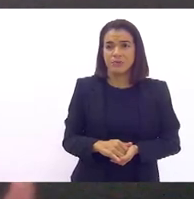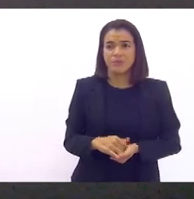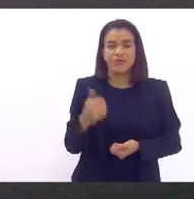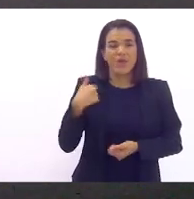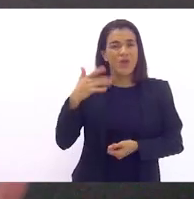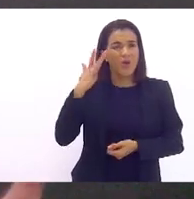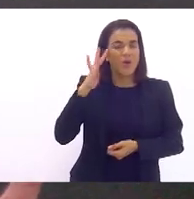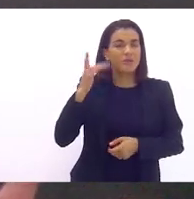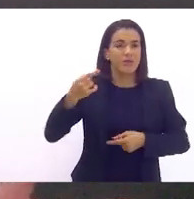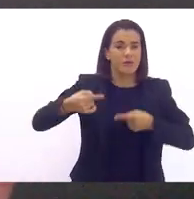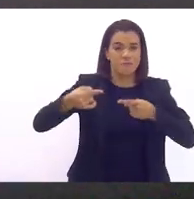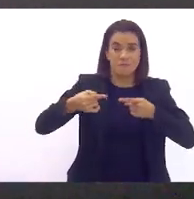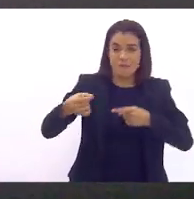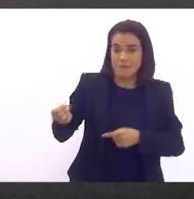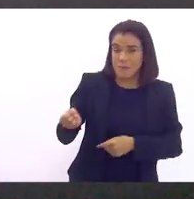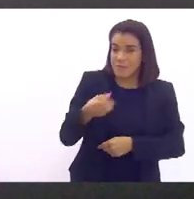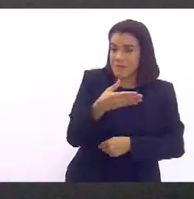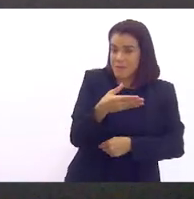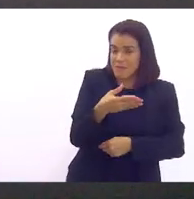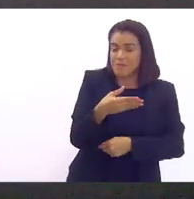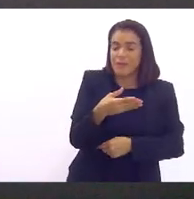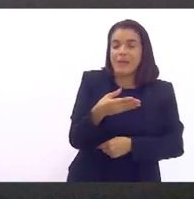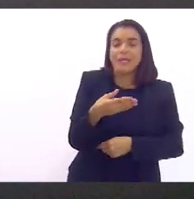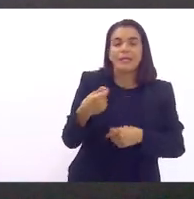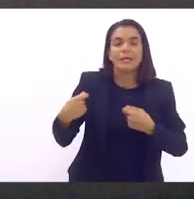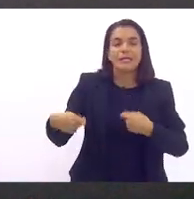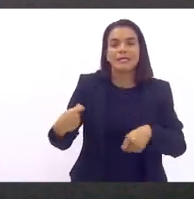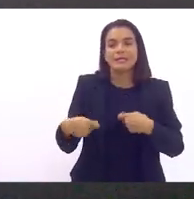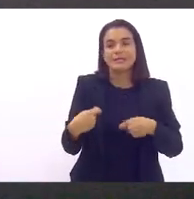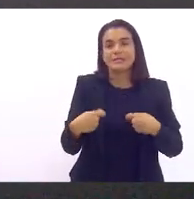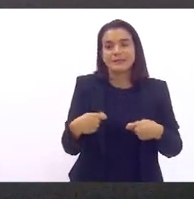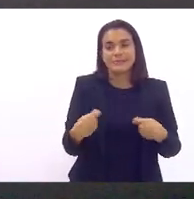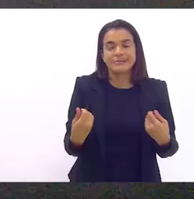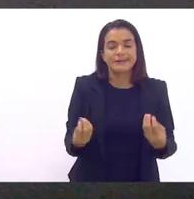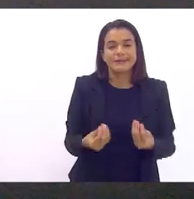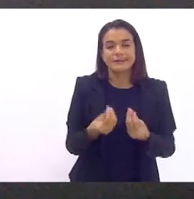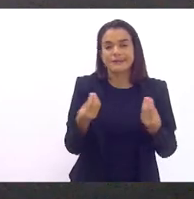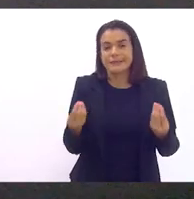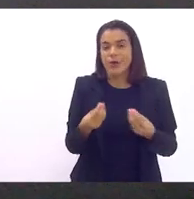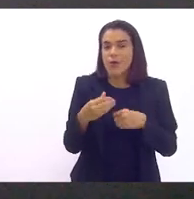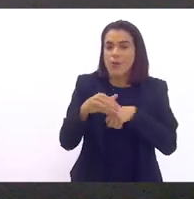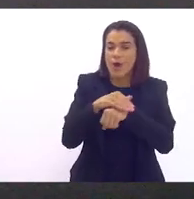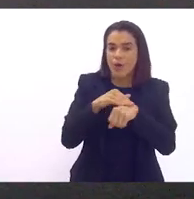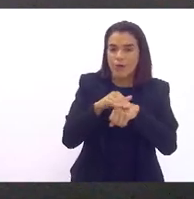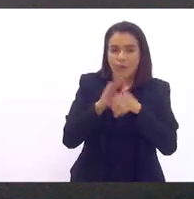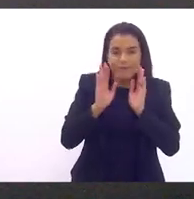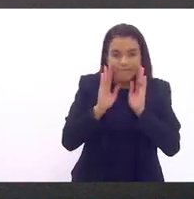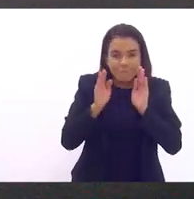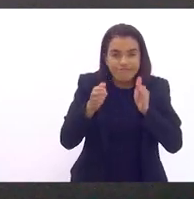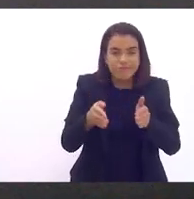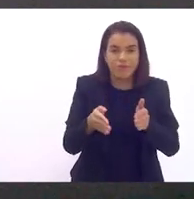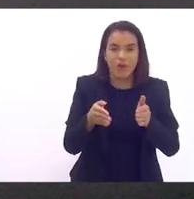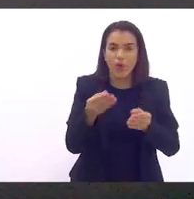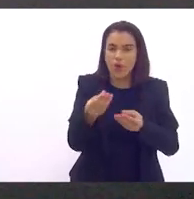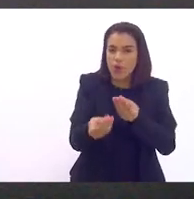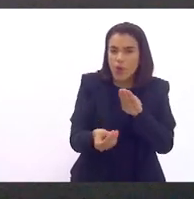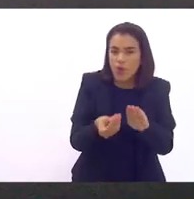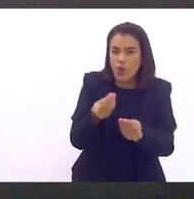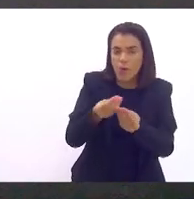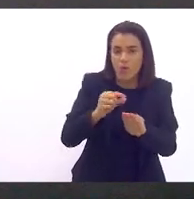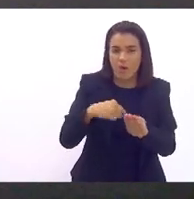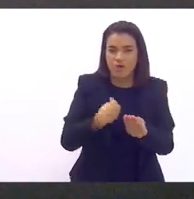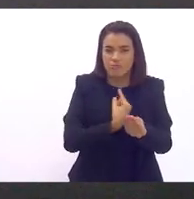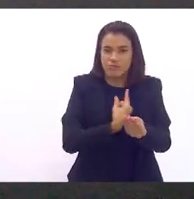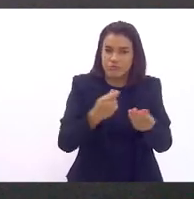que isso é um debate novo Eh que demanda deputada uma conversa específica sobre como a gente faz para